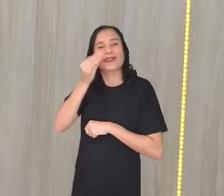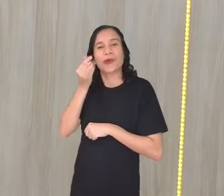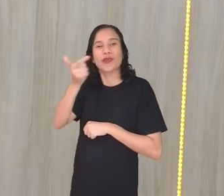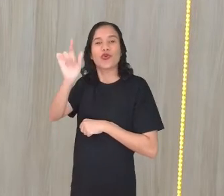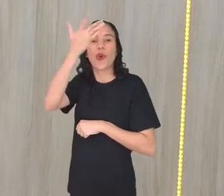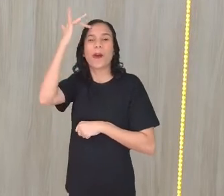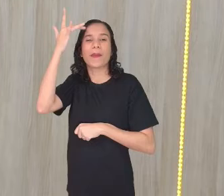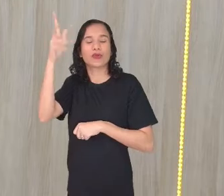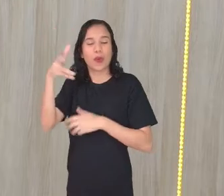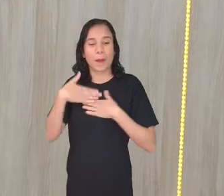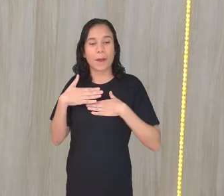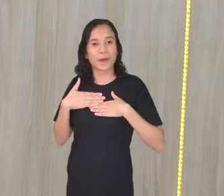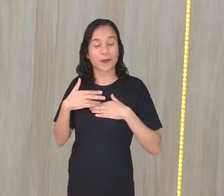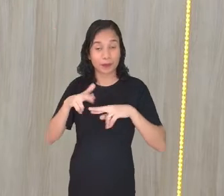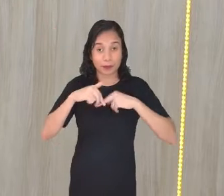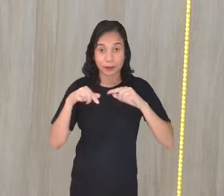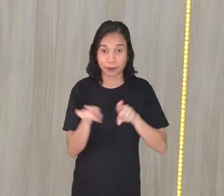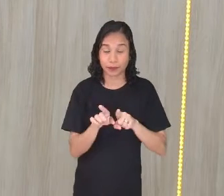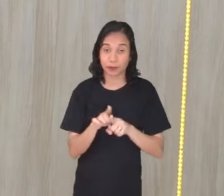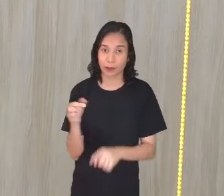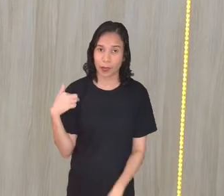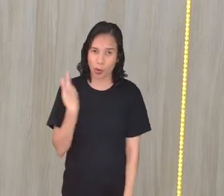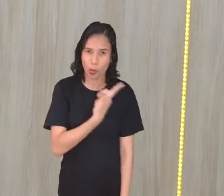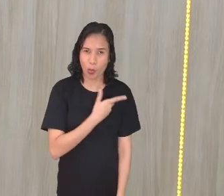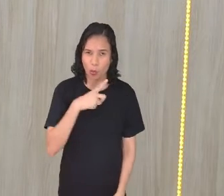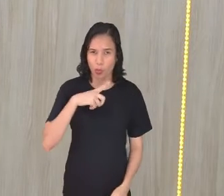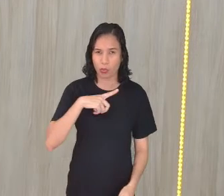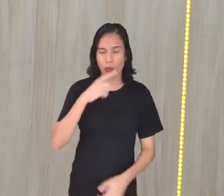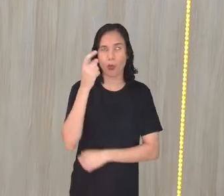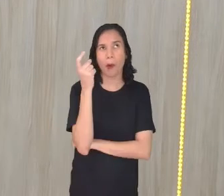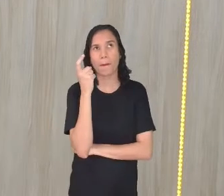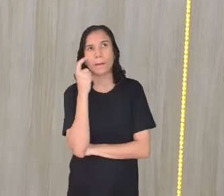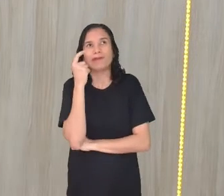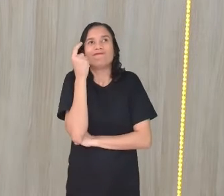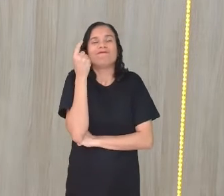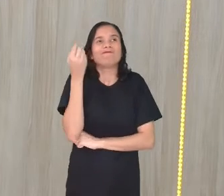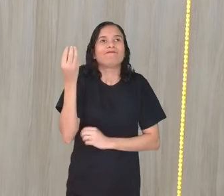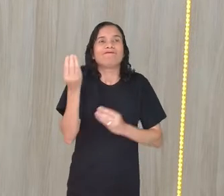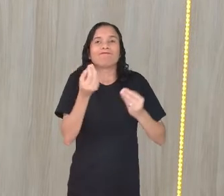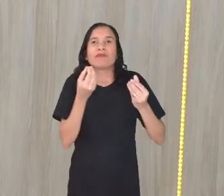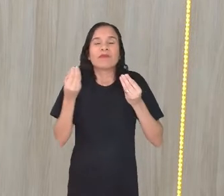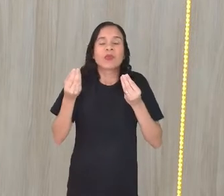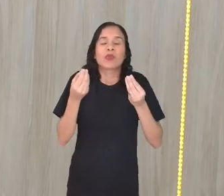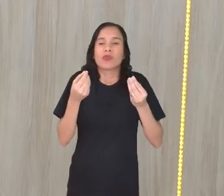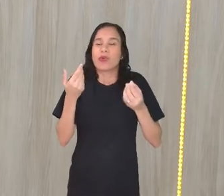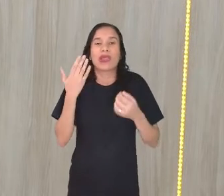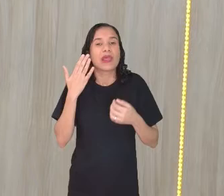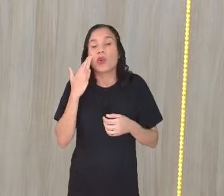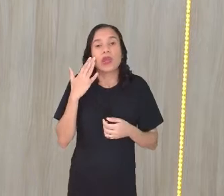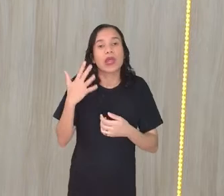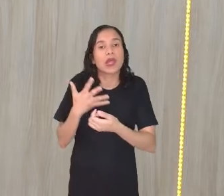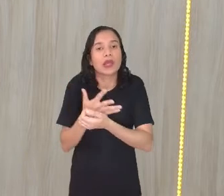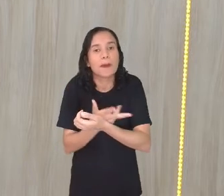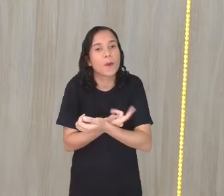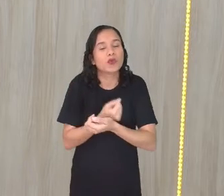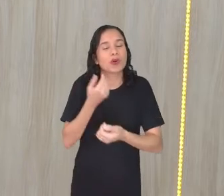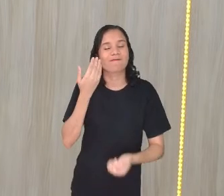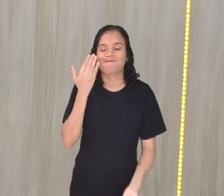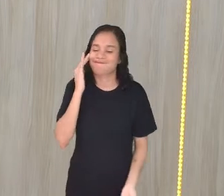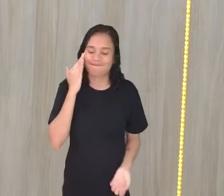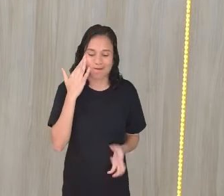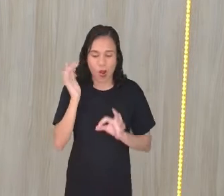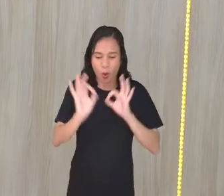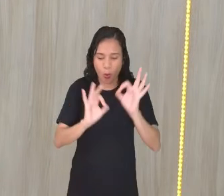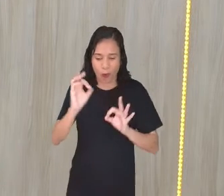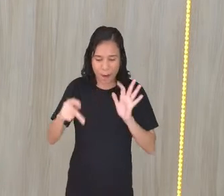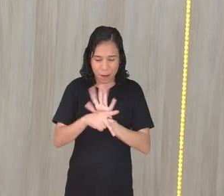dessa leitura. Inclusive, quando a gente tem algum questionamento com relação às nossas próprias emoções, quando a gente não está conseguindo organizá-las de forma